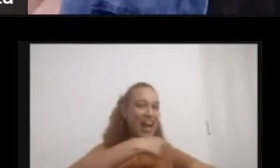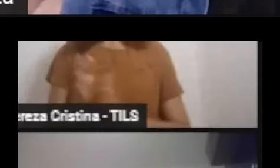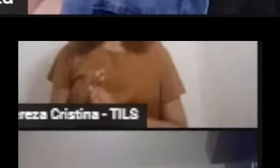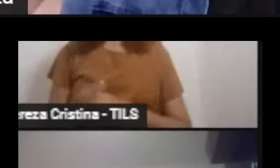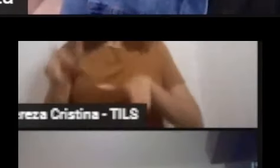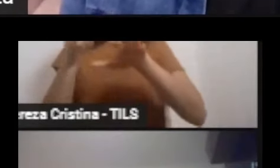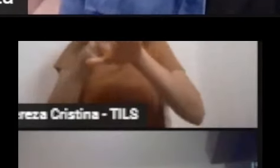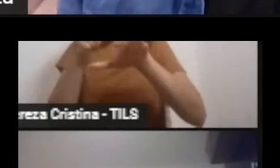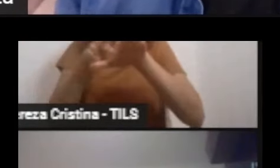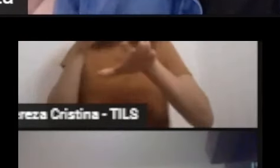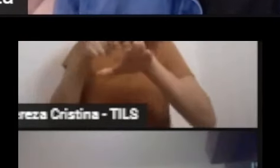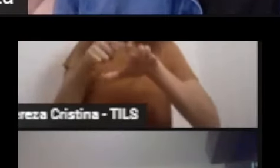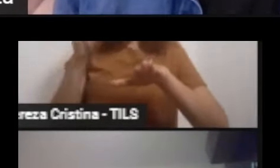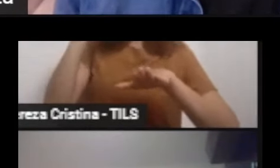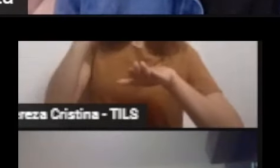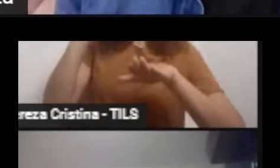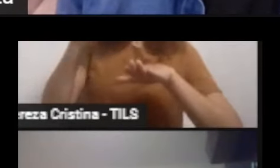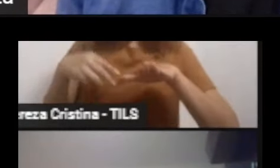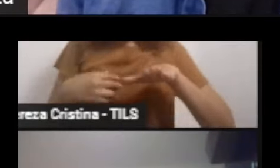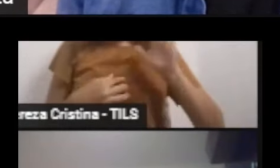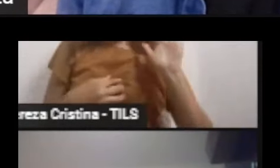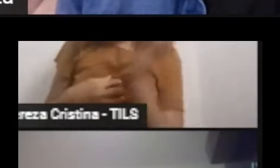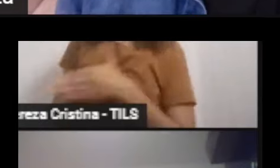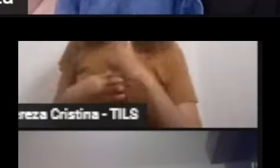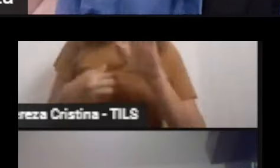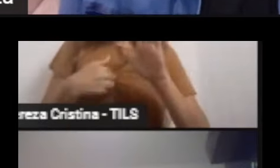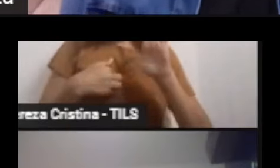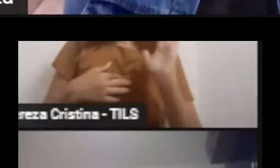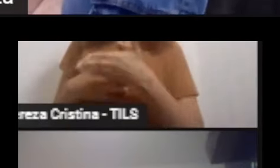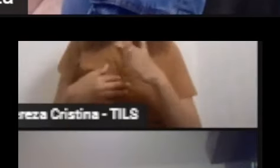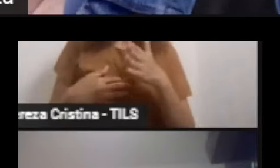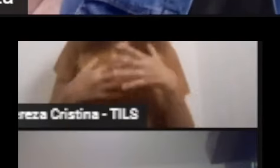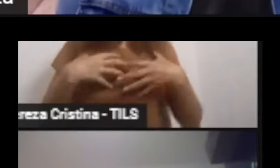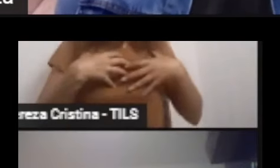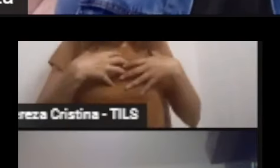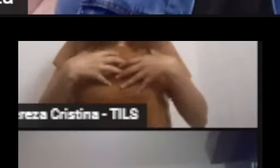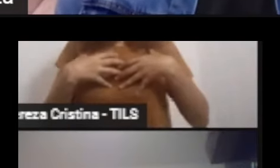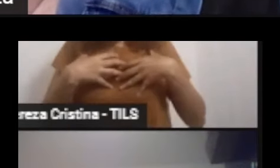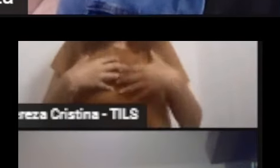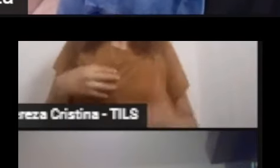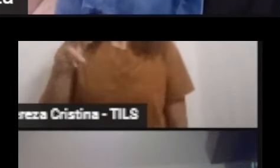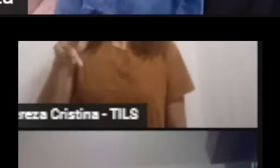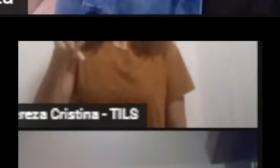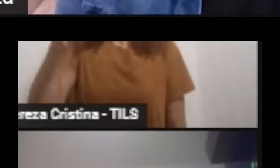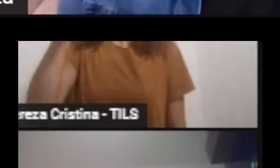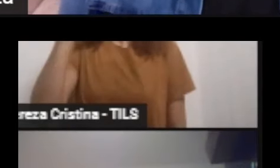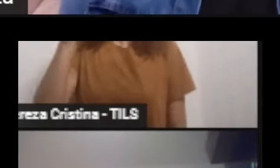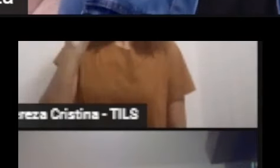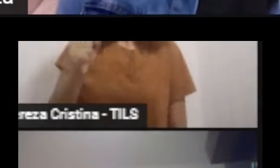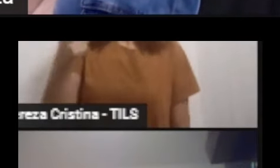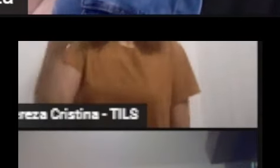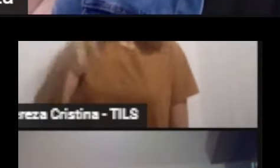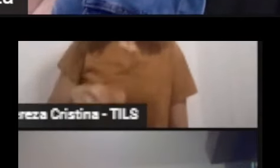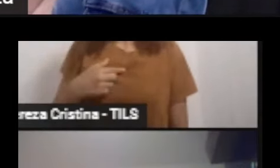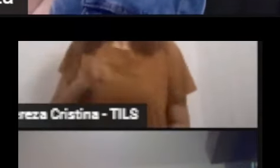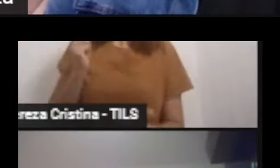que fez e ficou chocado. Prometeu não sair mais do chão, onde deveria ter